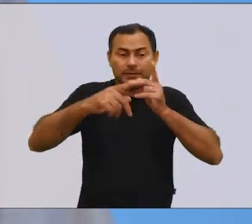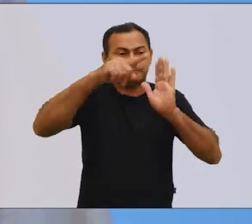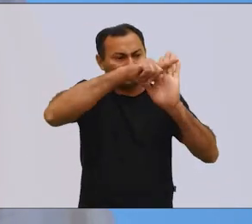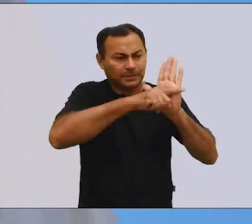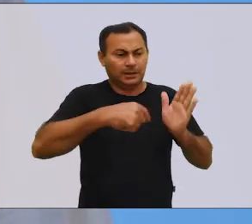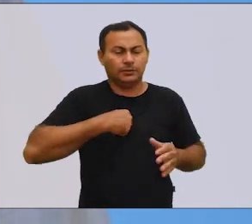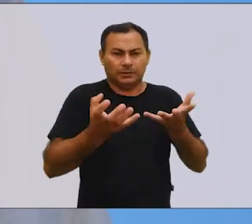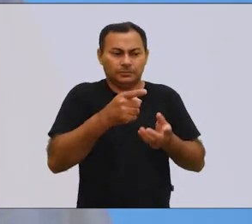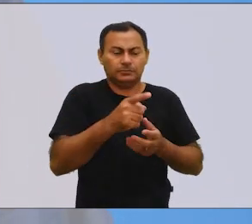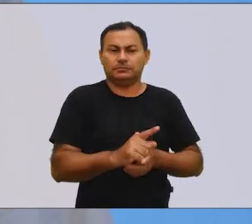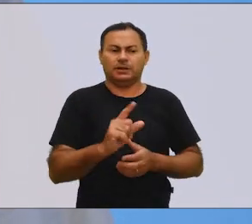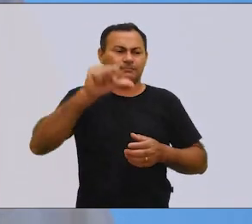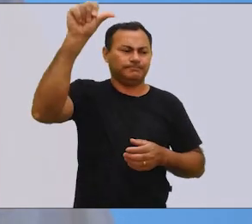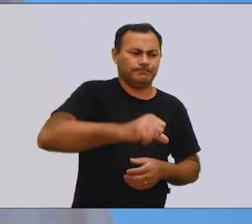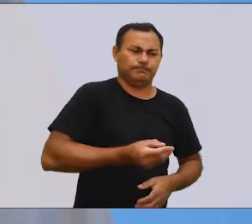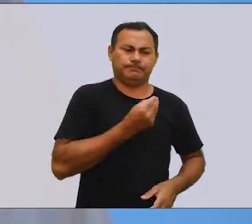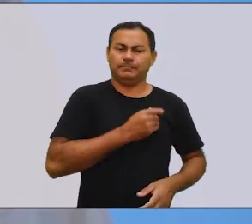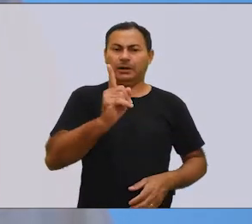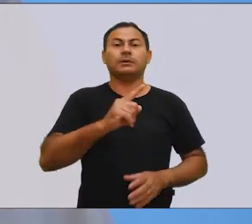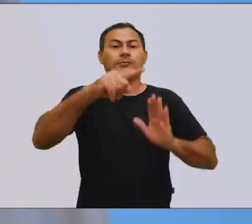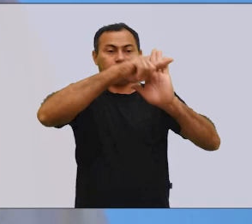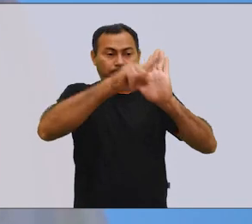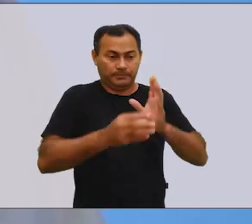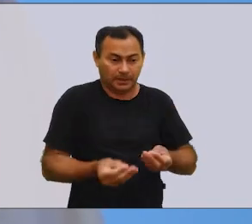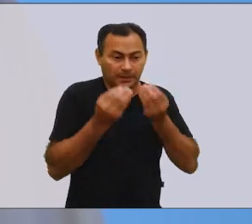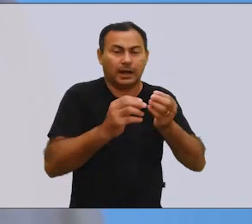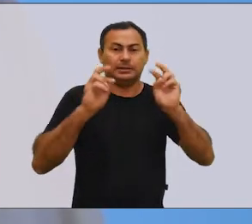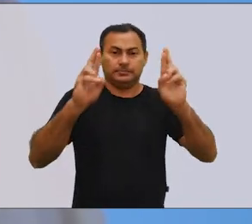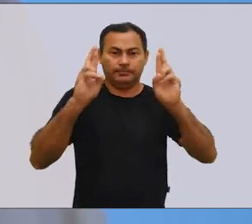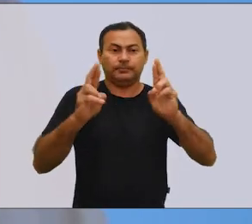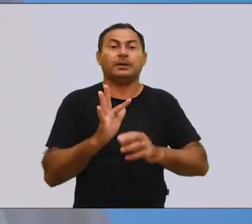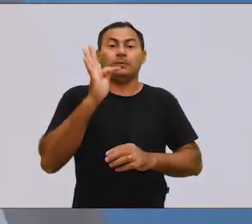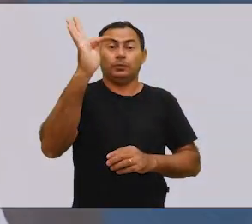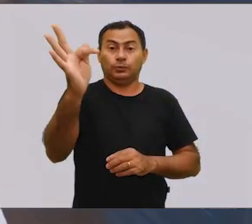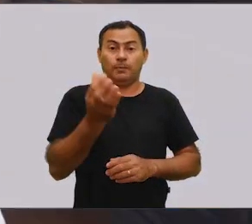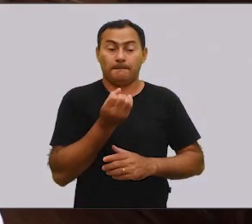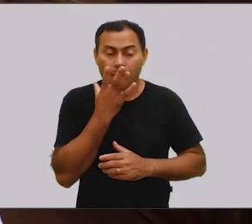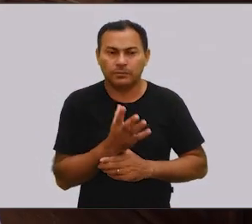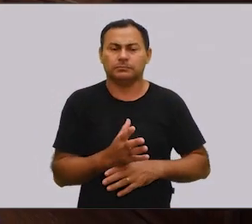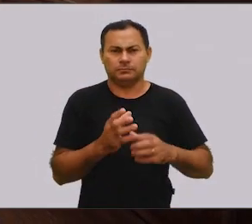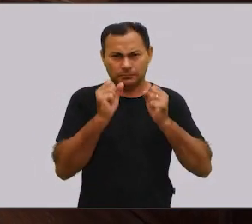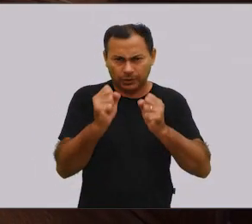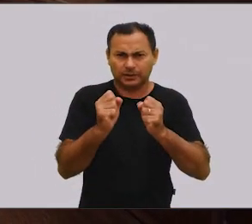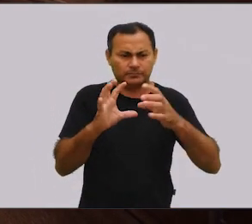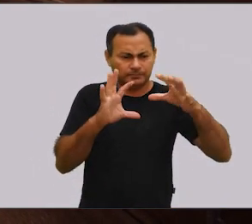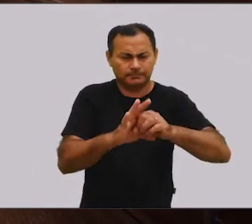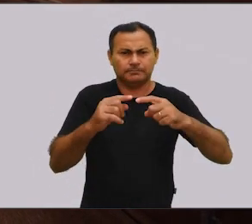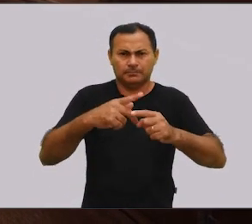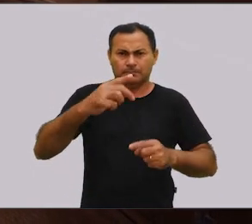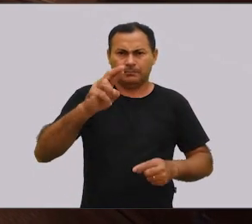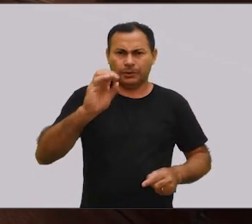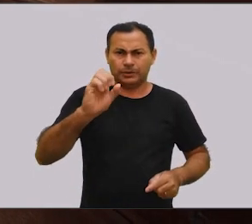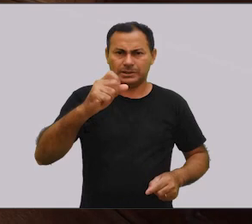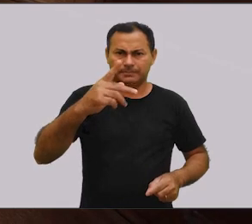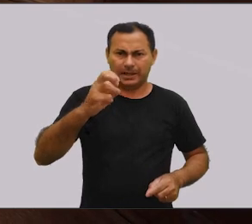fazê-los prosperar e não de lhes causar dano, planos de dar-lhes esperança e um futuro. Será que podemos associar